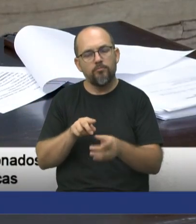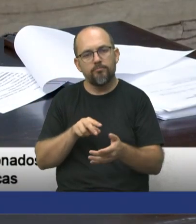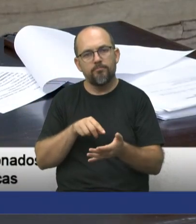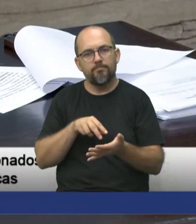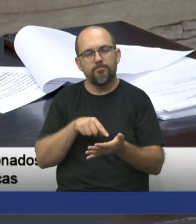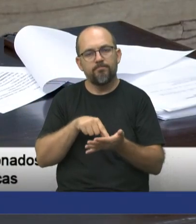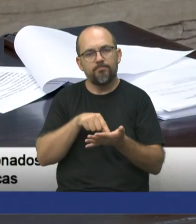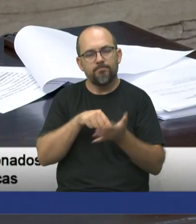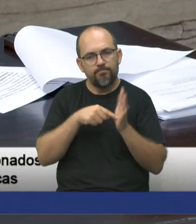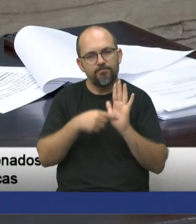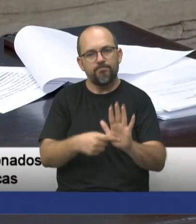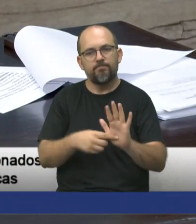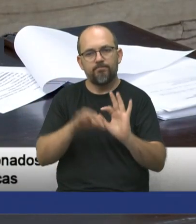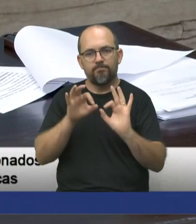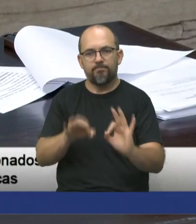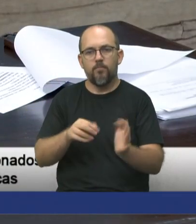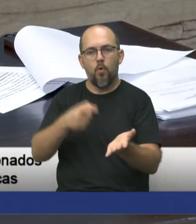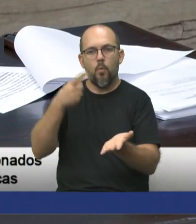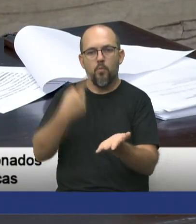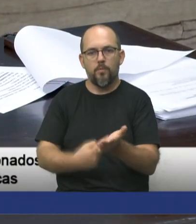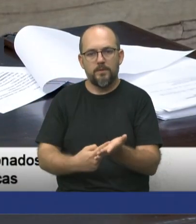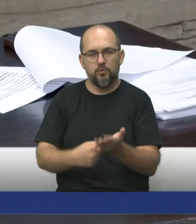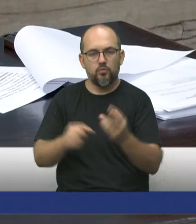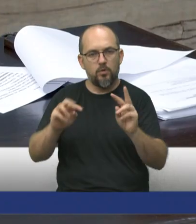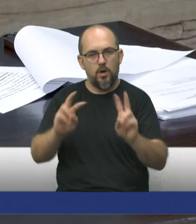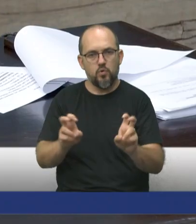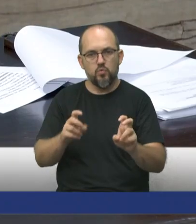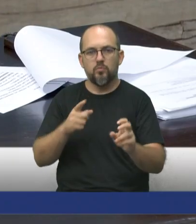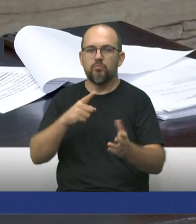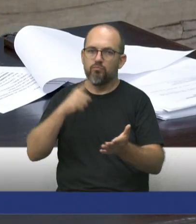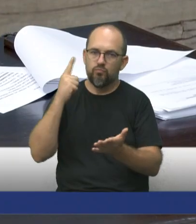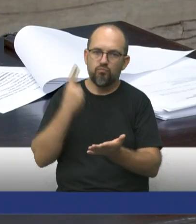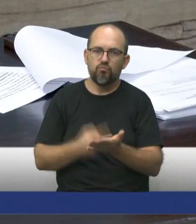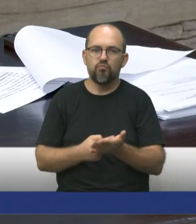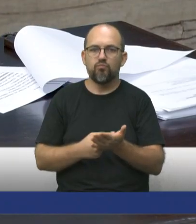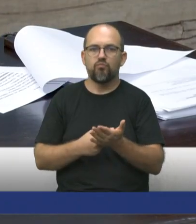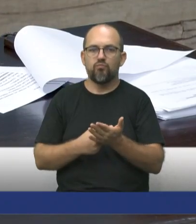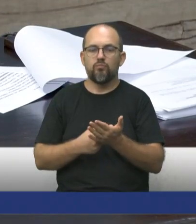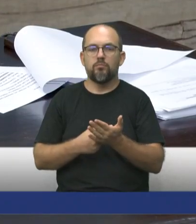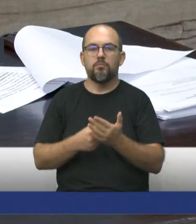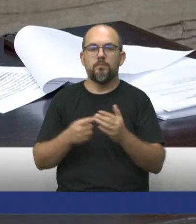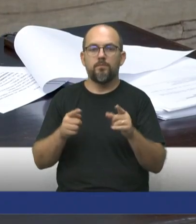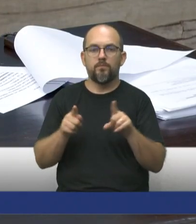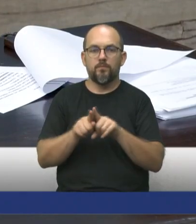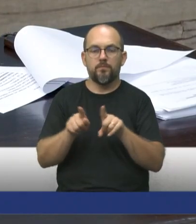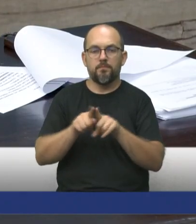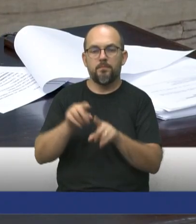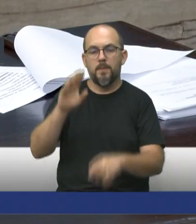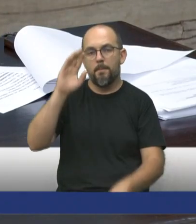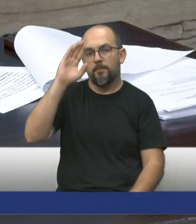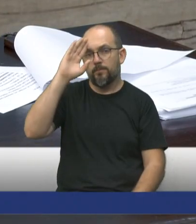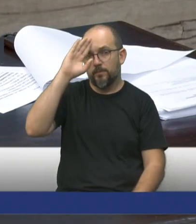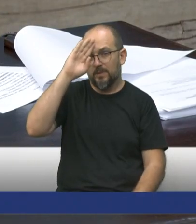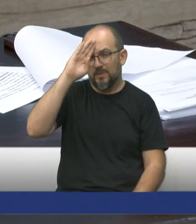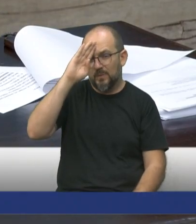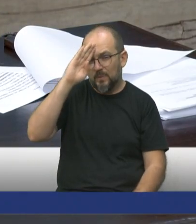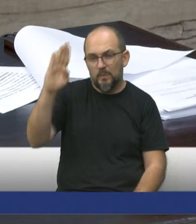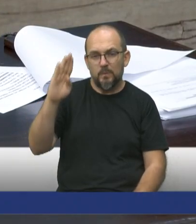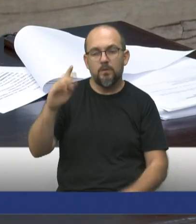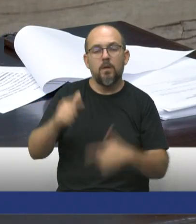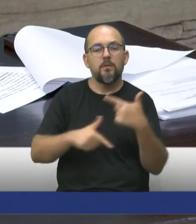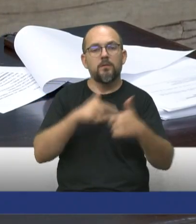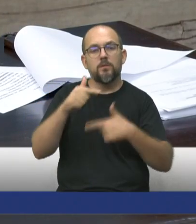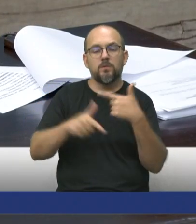com a pauta, demonstrando o nosso comprometimento e, principalmente, trabalhar junto com